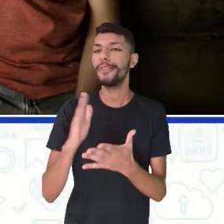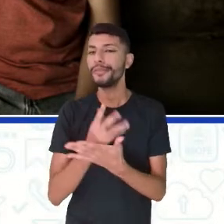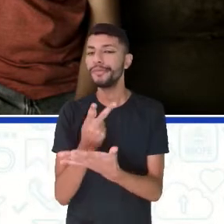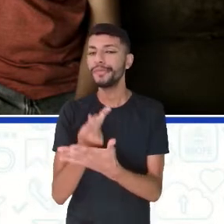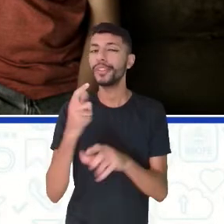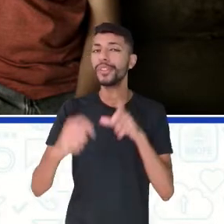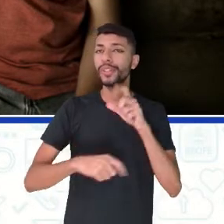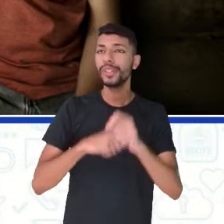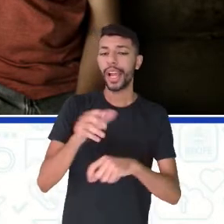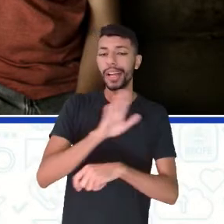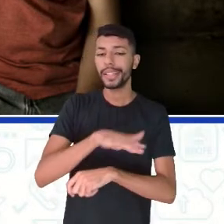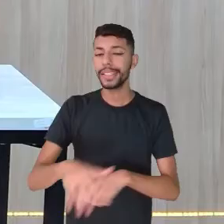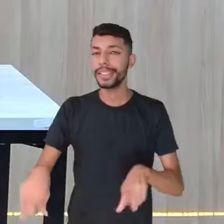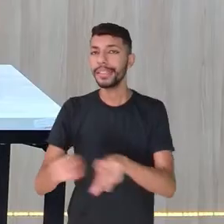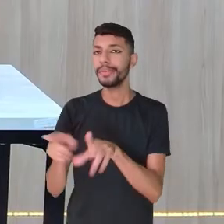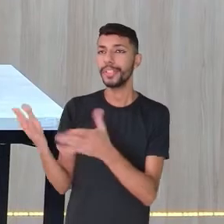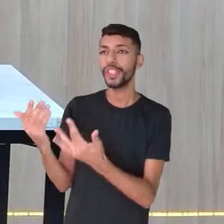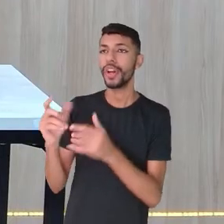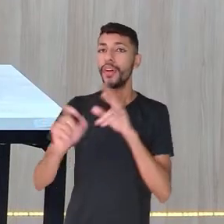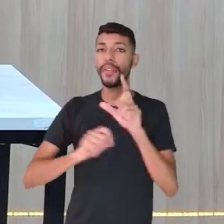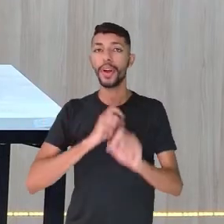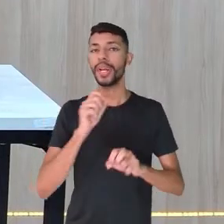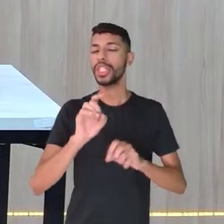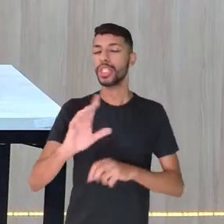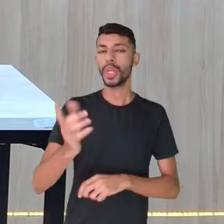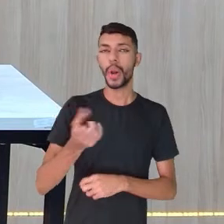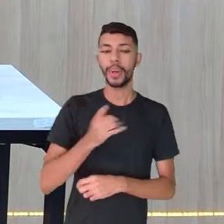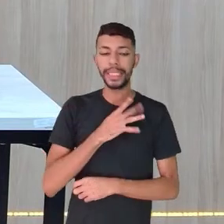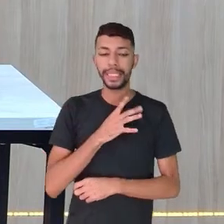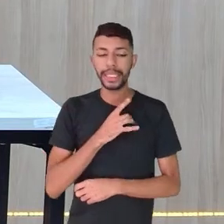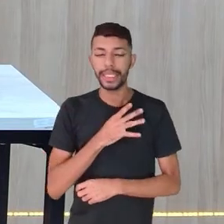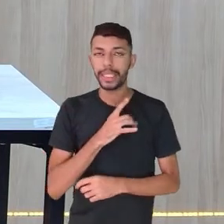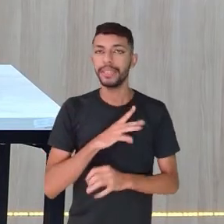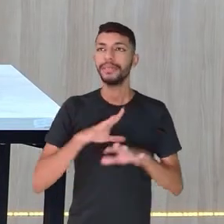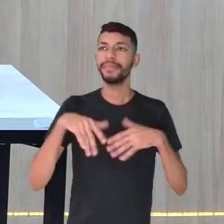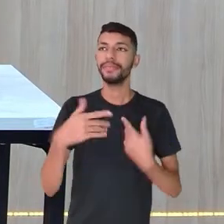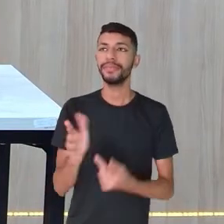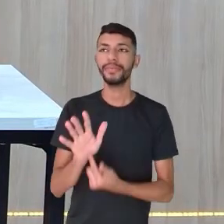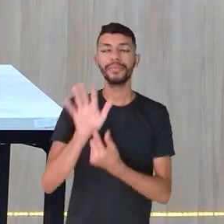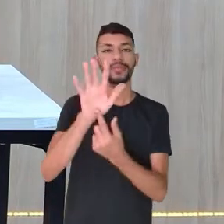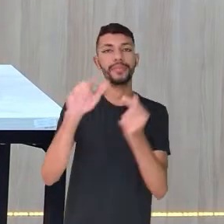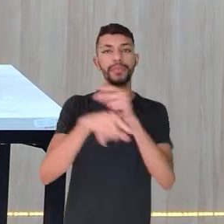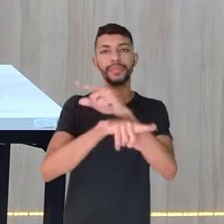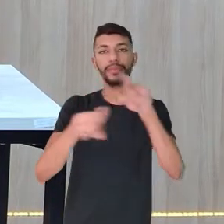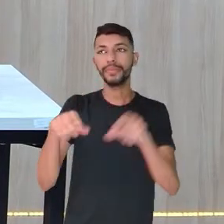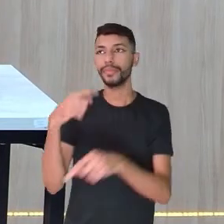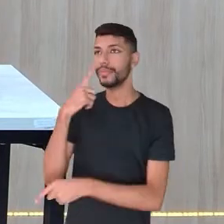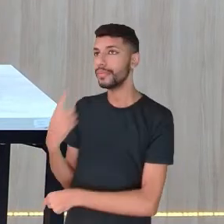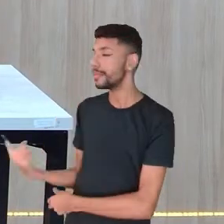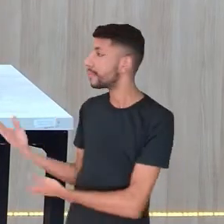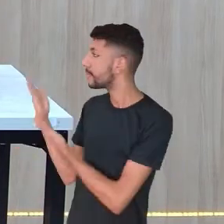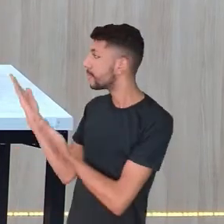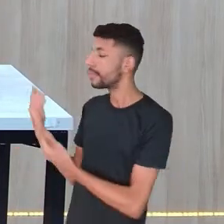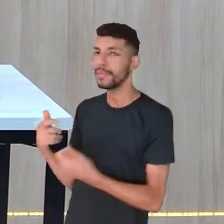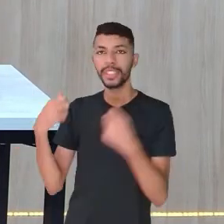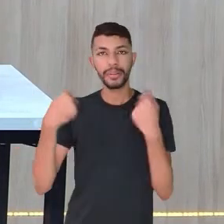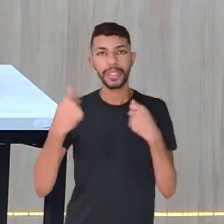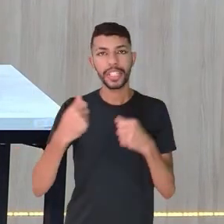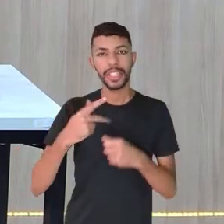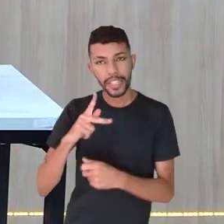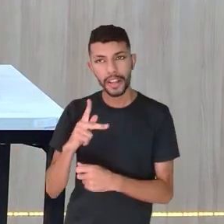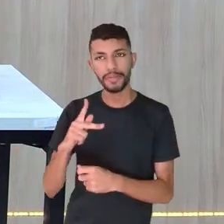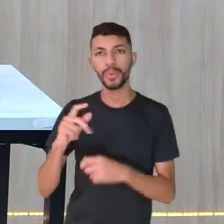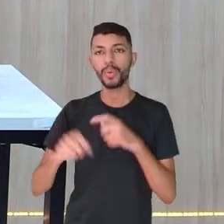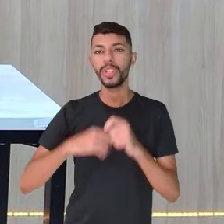das crianças e dos jovens é apenas temer. E aí, como eu trago para vocês, é preciso ser forte e corajoso para pedir